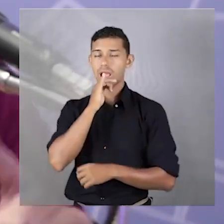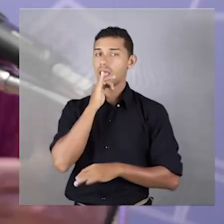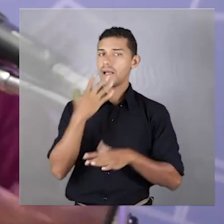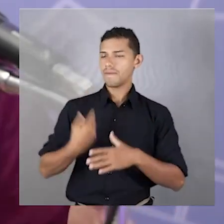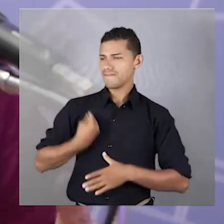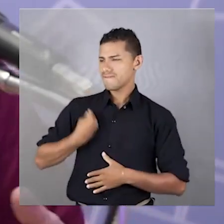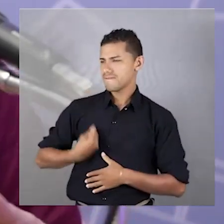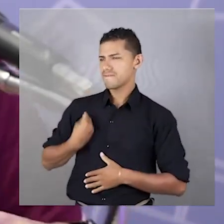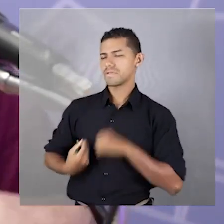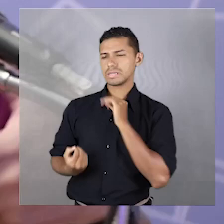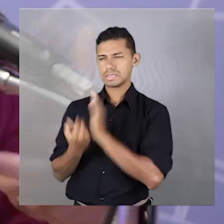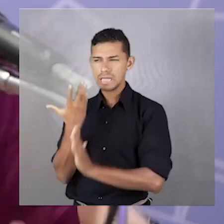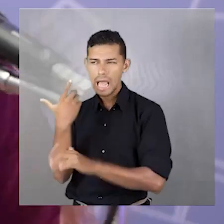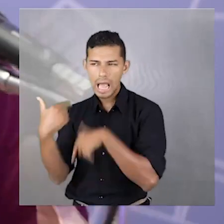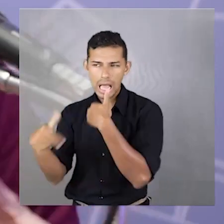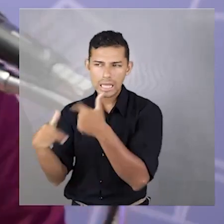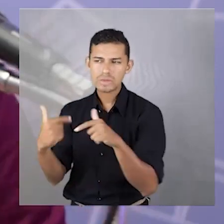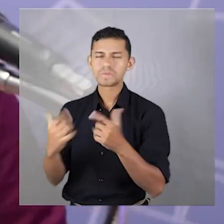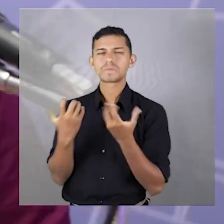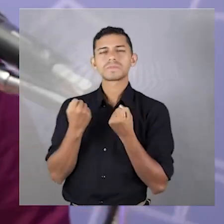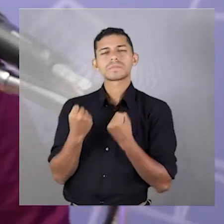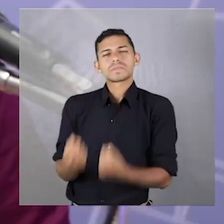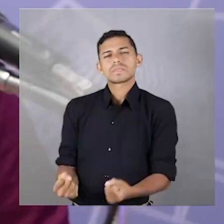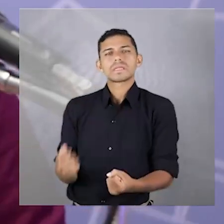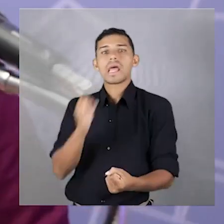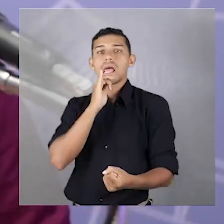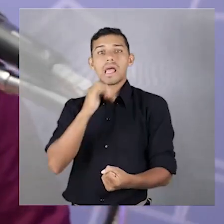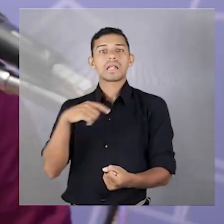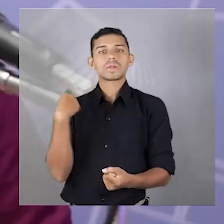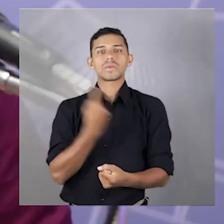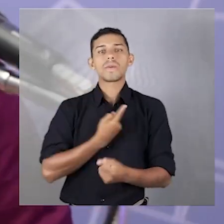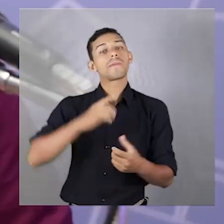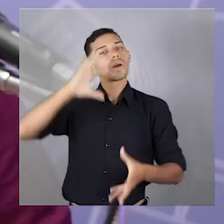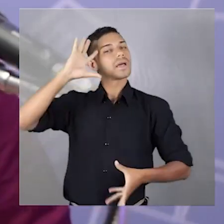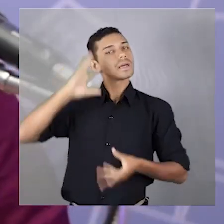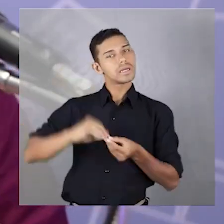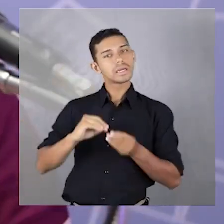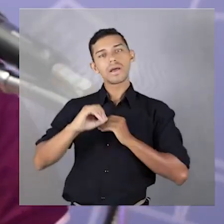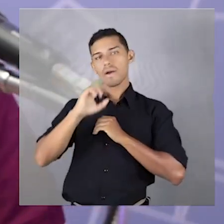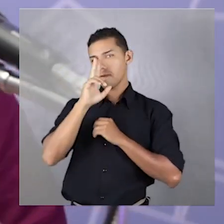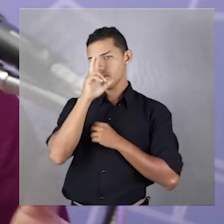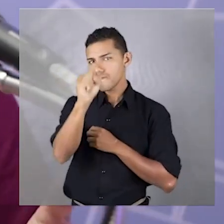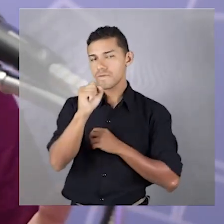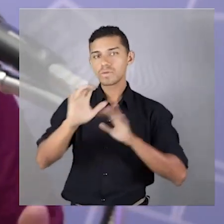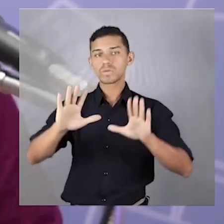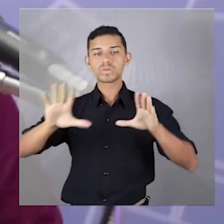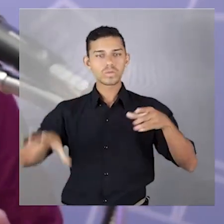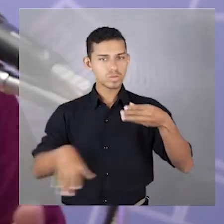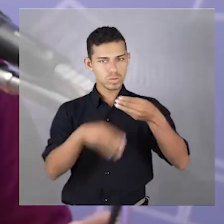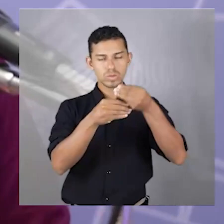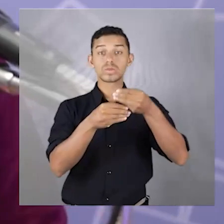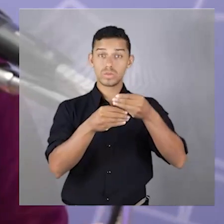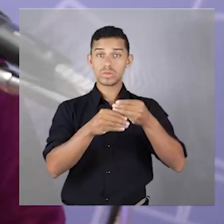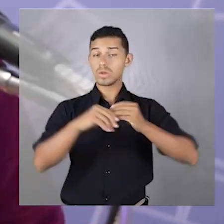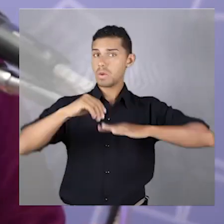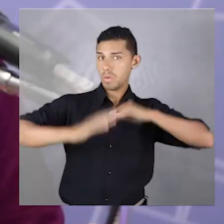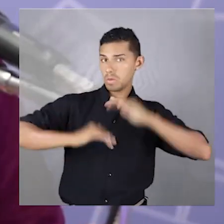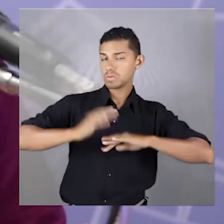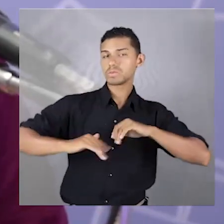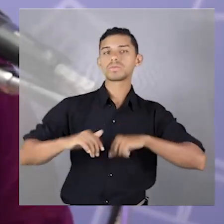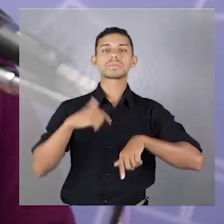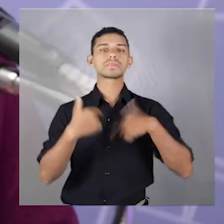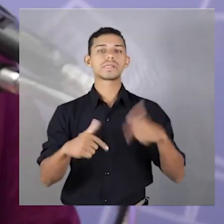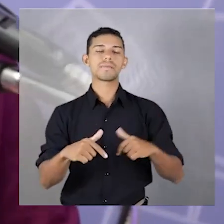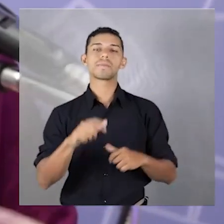de produção, do trabalho, a gente precisa recuperar as forças para que a gente se enquadre novamente nas condições de produção de